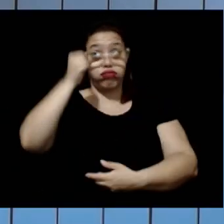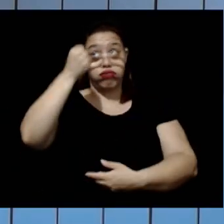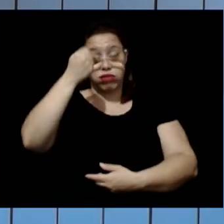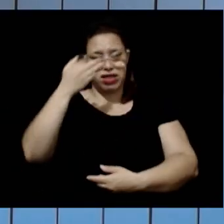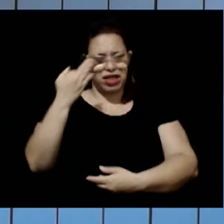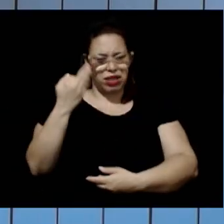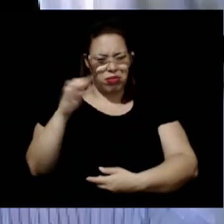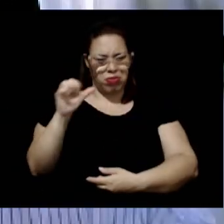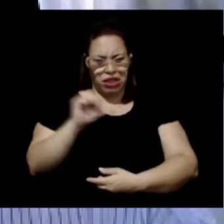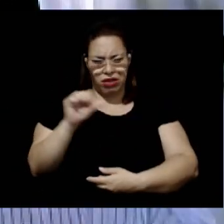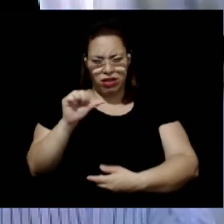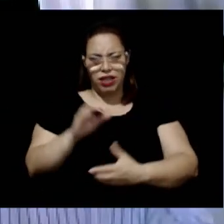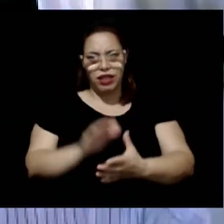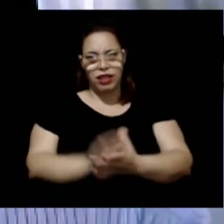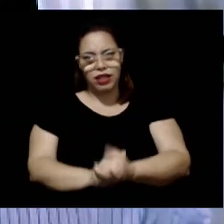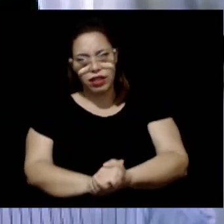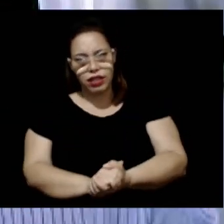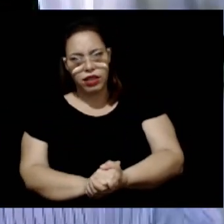A